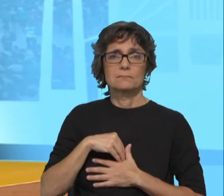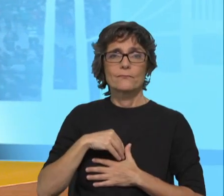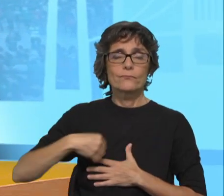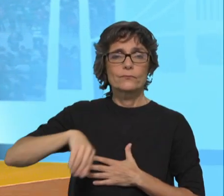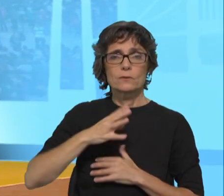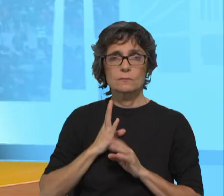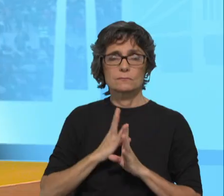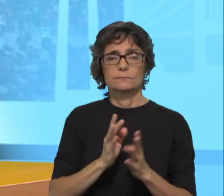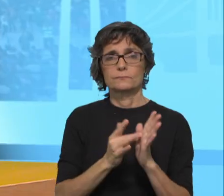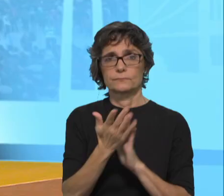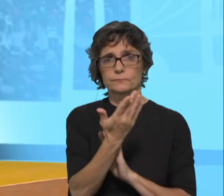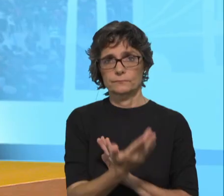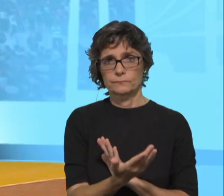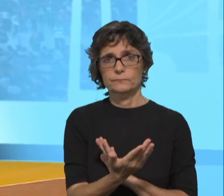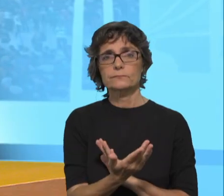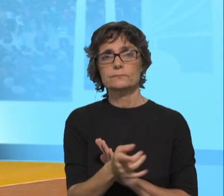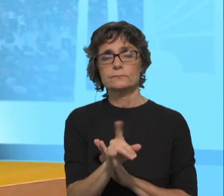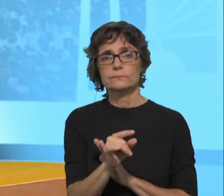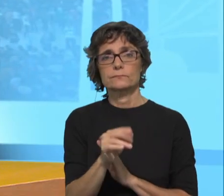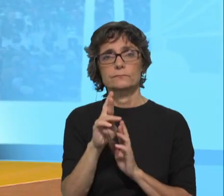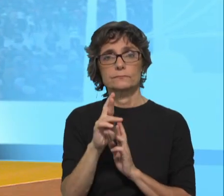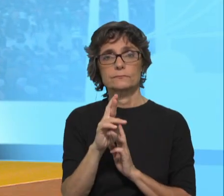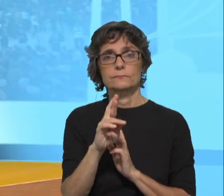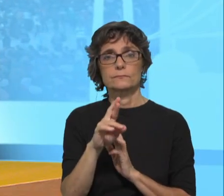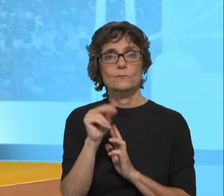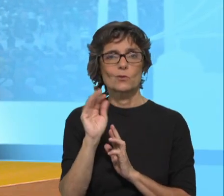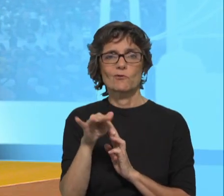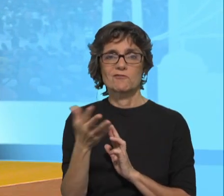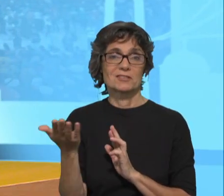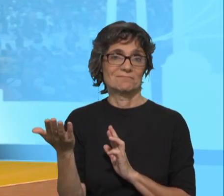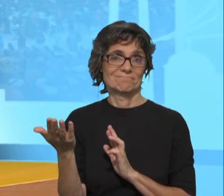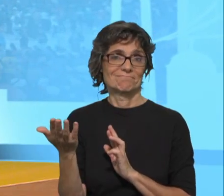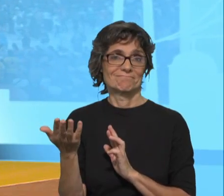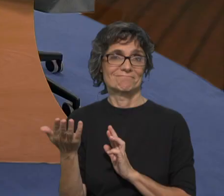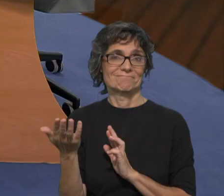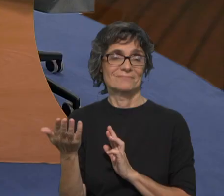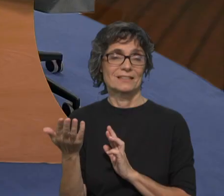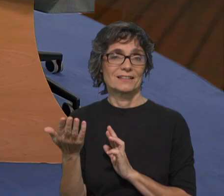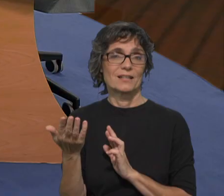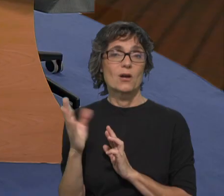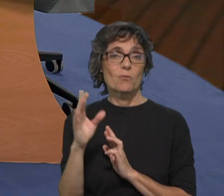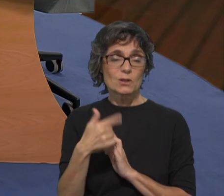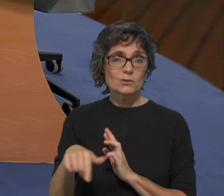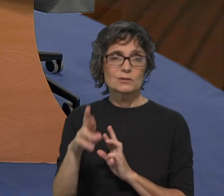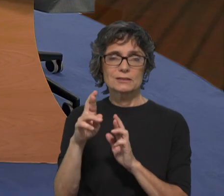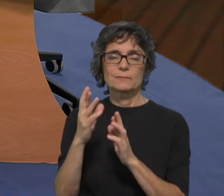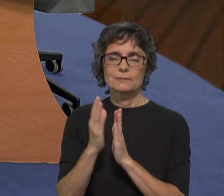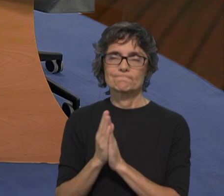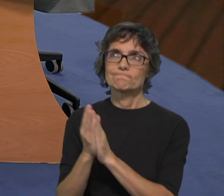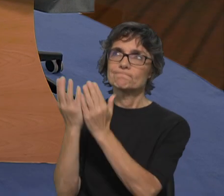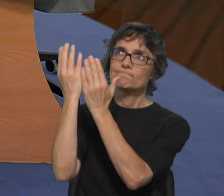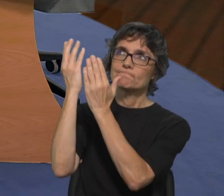discípulos e filhos de Deus, e uma esperança que nunca acaba, que quando nós colocamos a nossa esperança em Deus, Ele